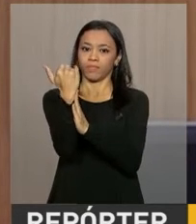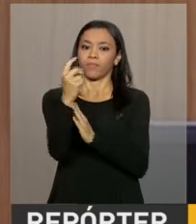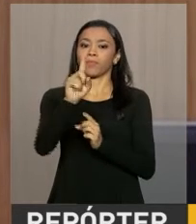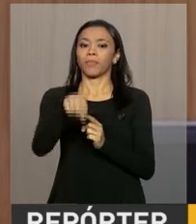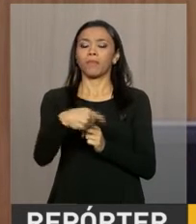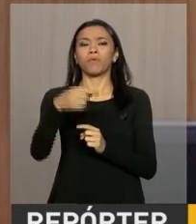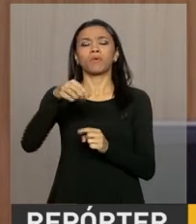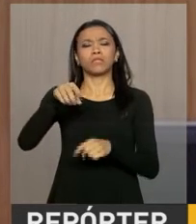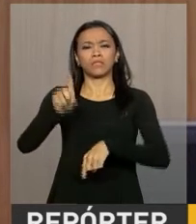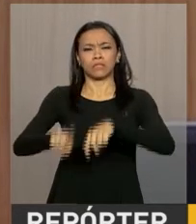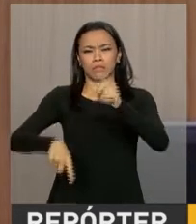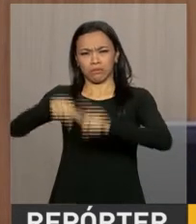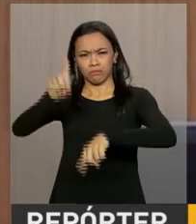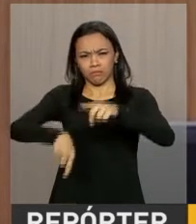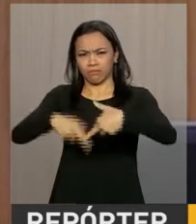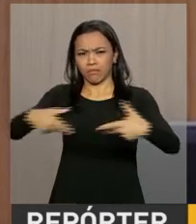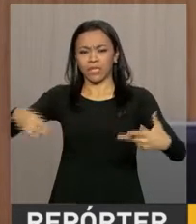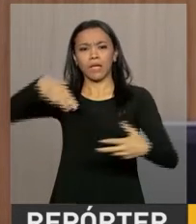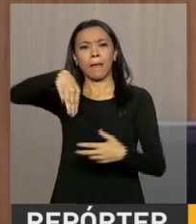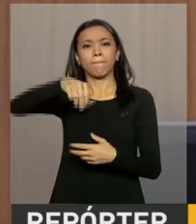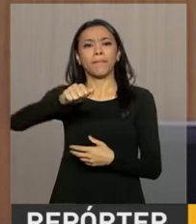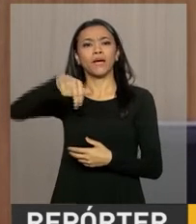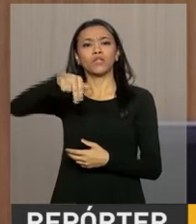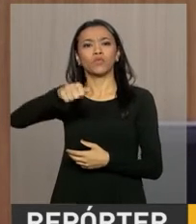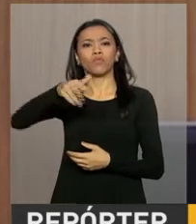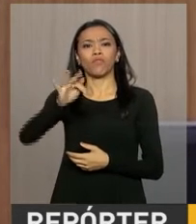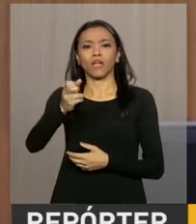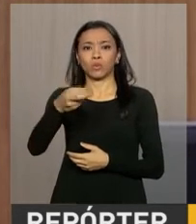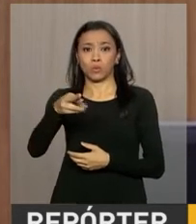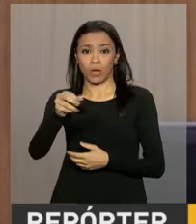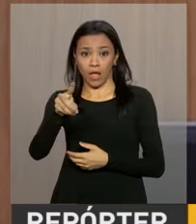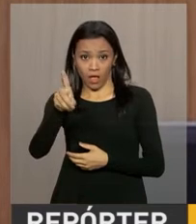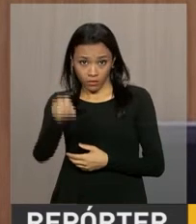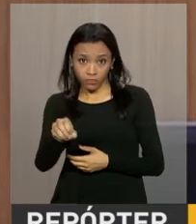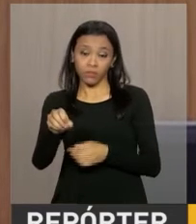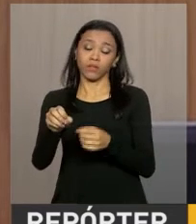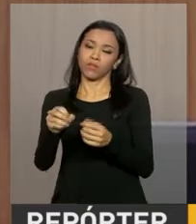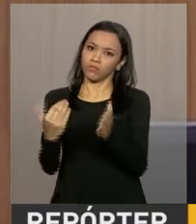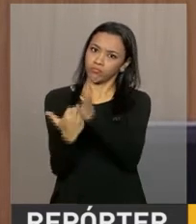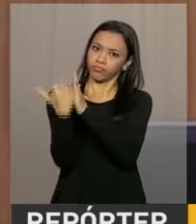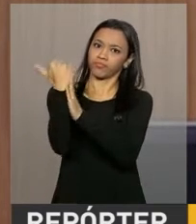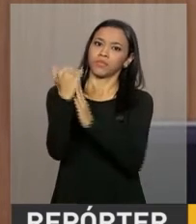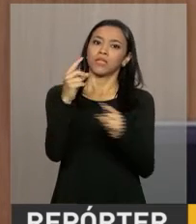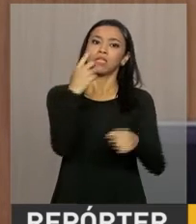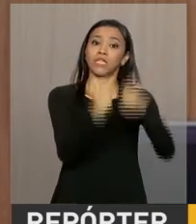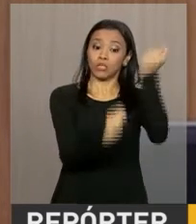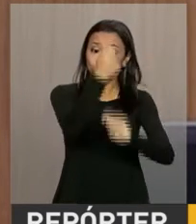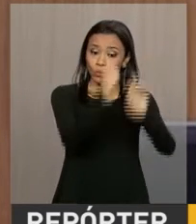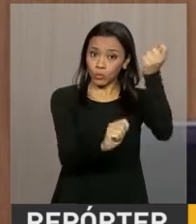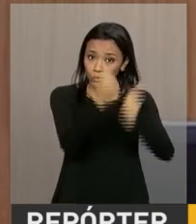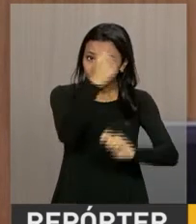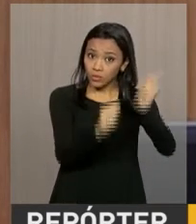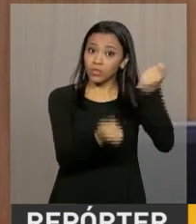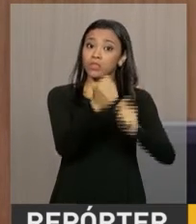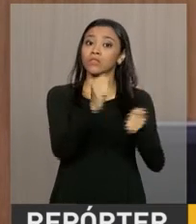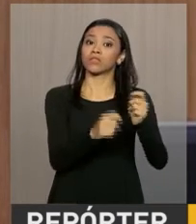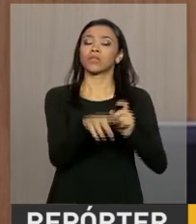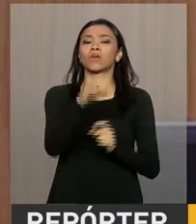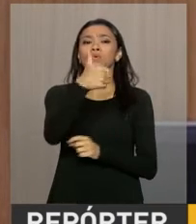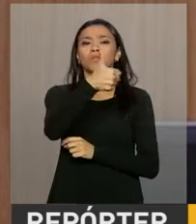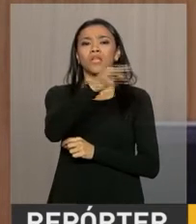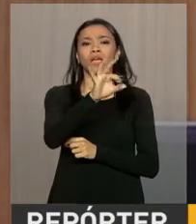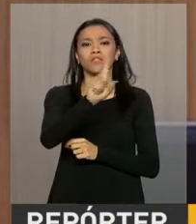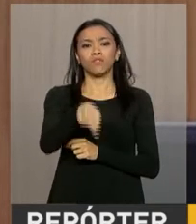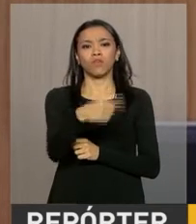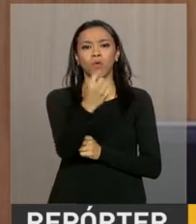Semi-manufaturados, 13,2%. E aquilo que interessa para a indústria é a retomada aí de exportação de quanto de manufaturados, com